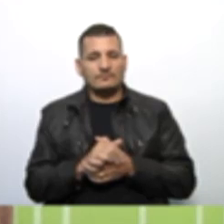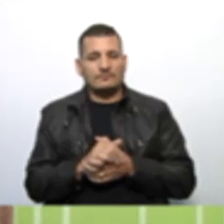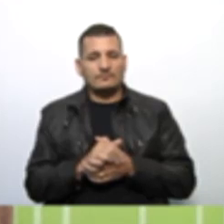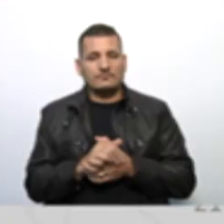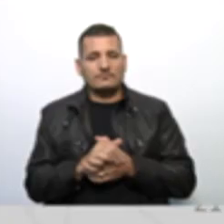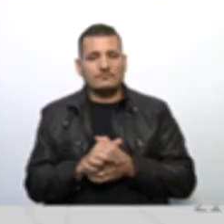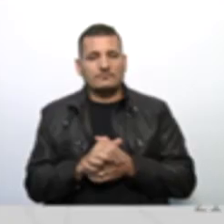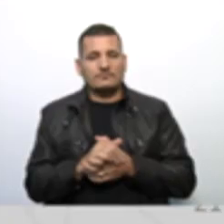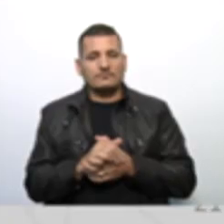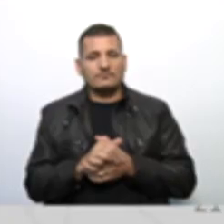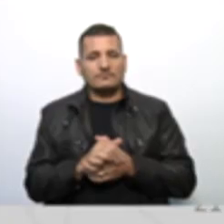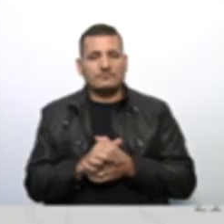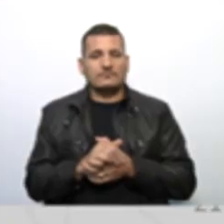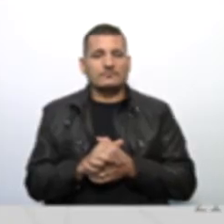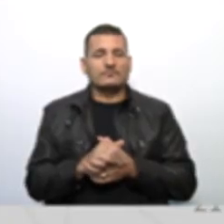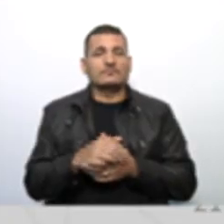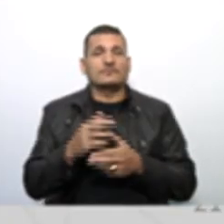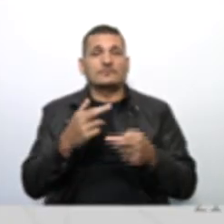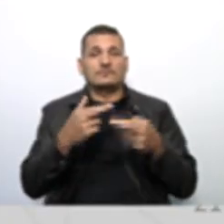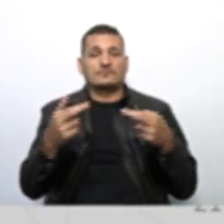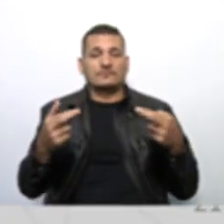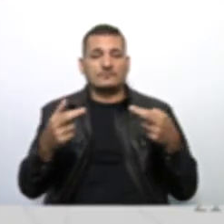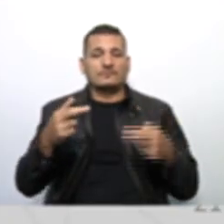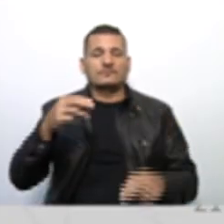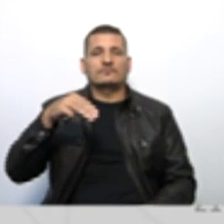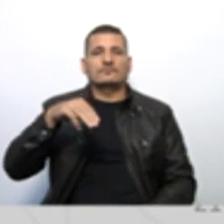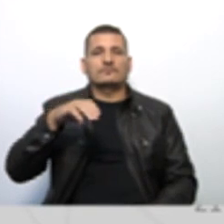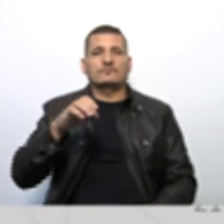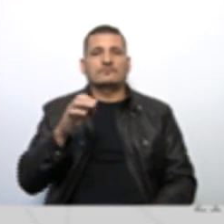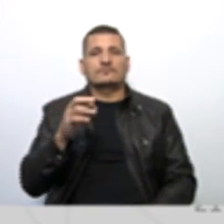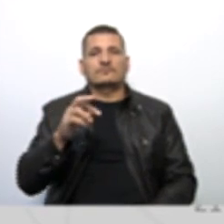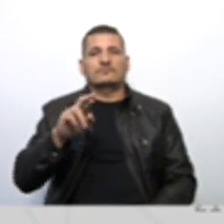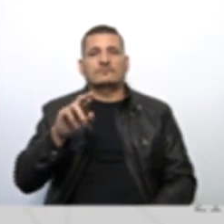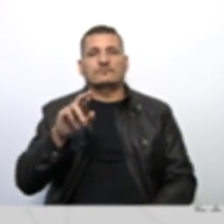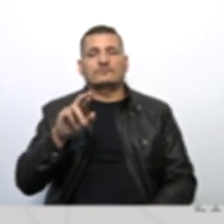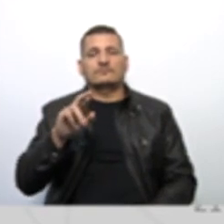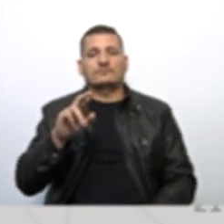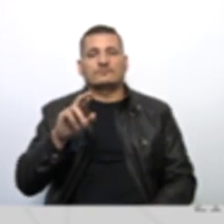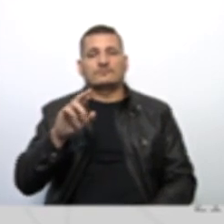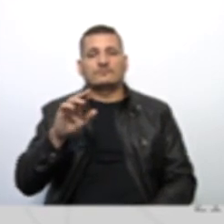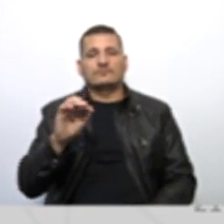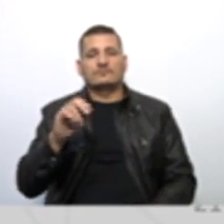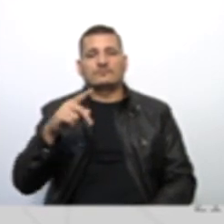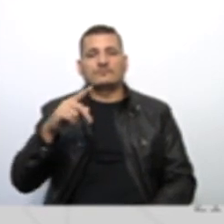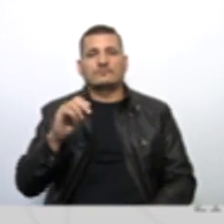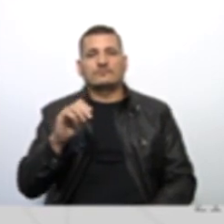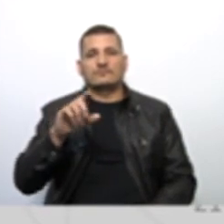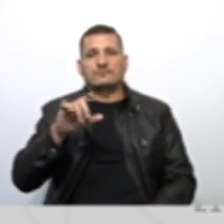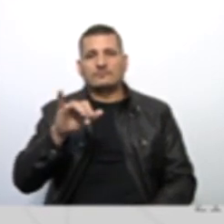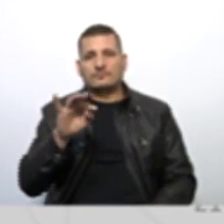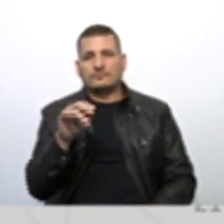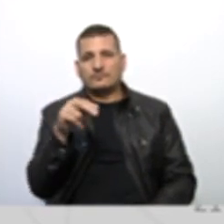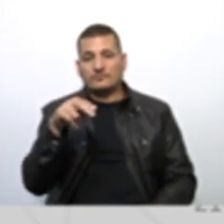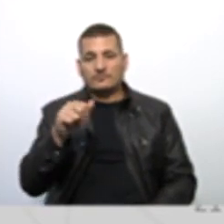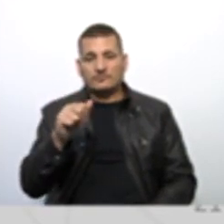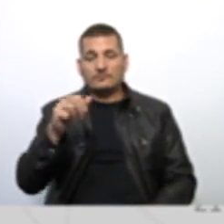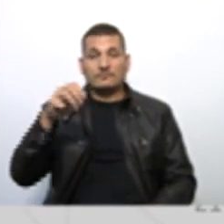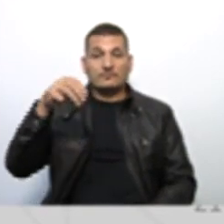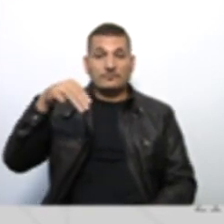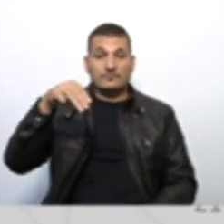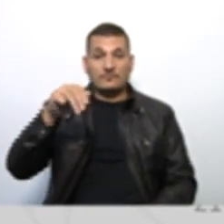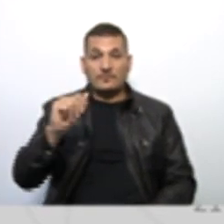abrangência geográfica é rede metropolitana, aqui, ó. MAN. Agora que o negócio começa a pegar, pessoal.